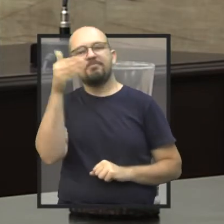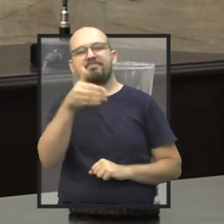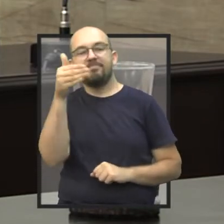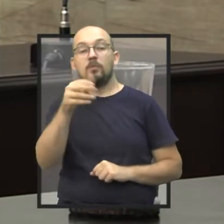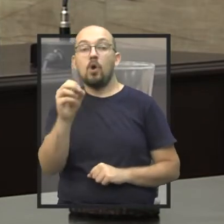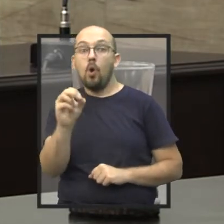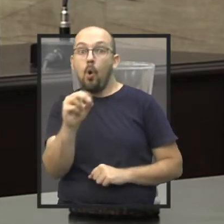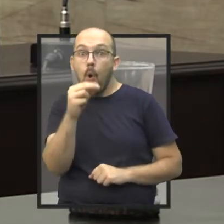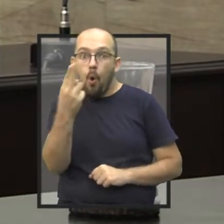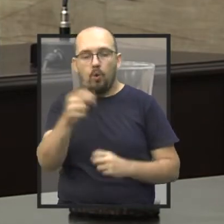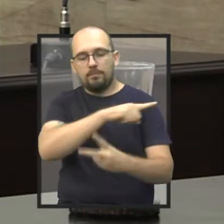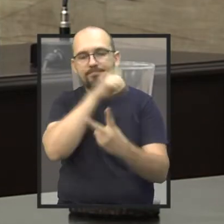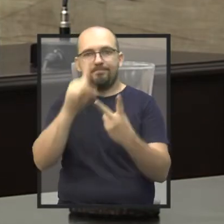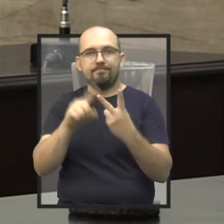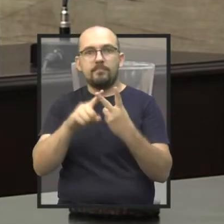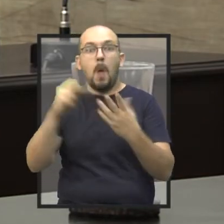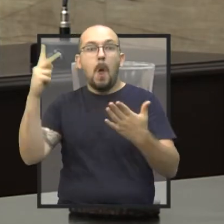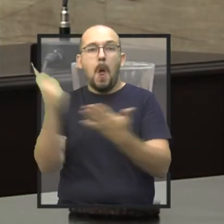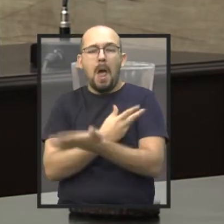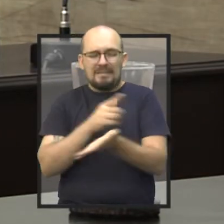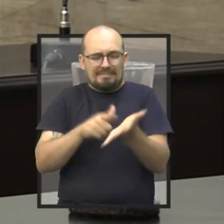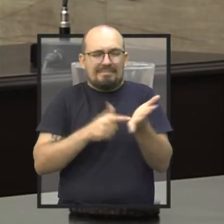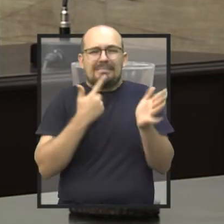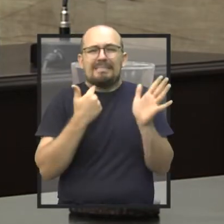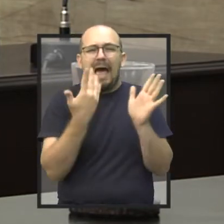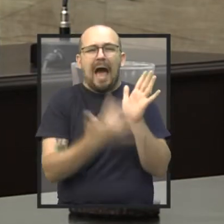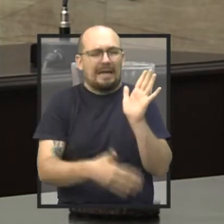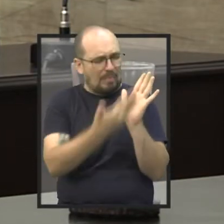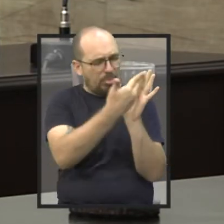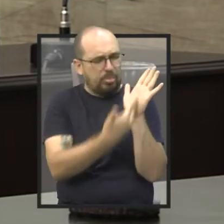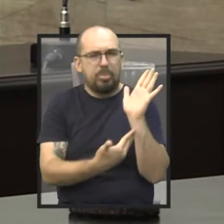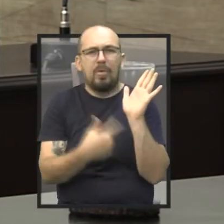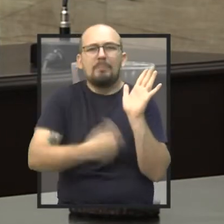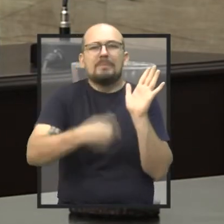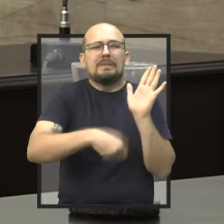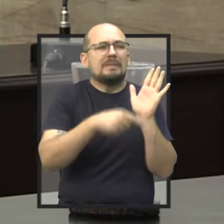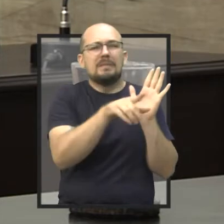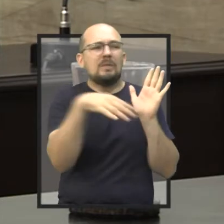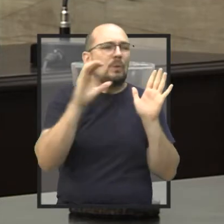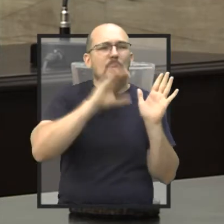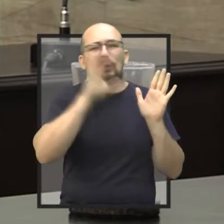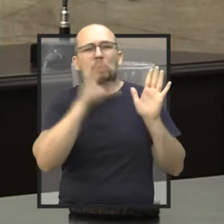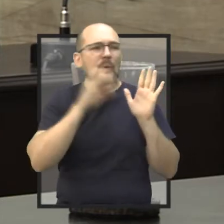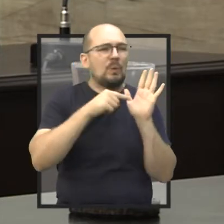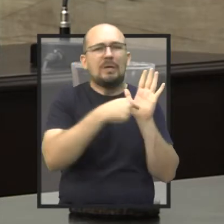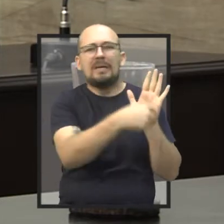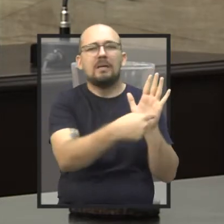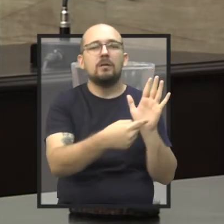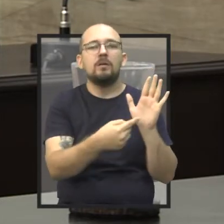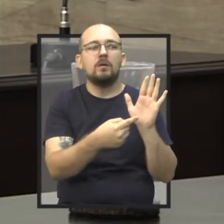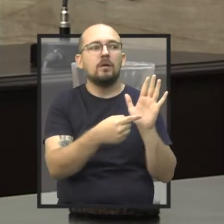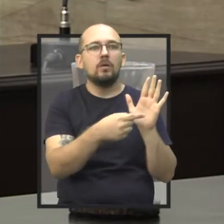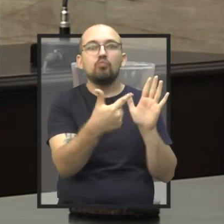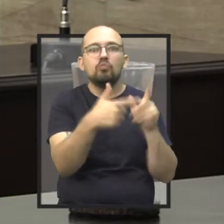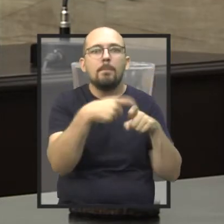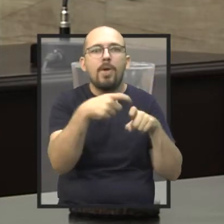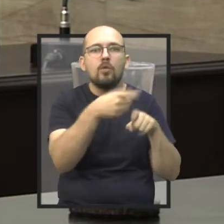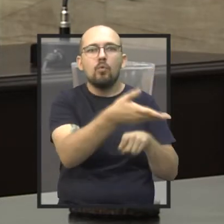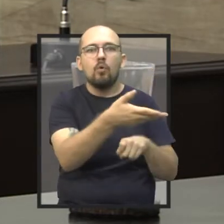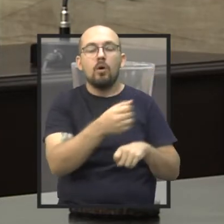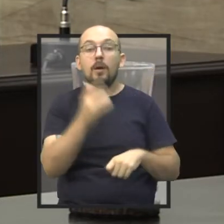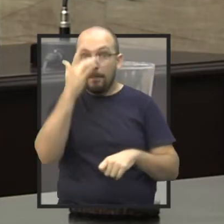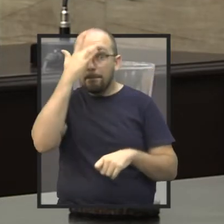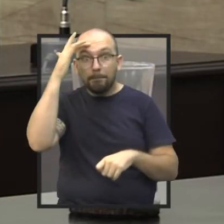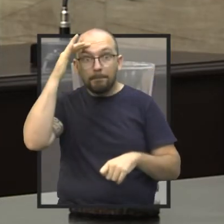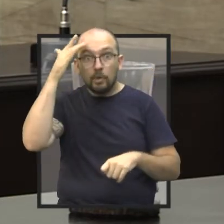que precisar de uma sutura. E o que aconteceu num desses finais de semana foi isso. Não tinha médico ali no distrito, a